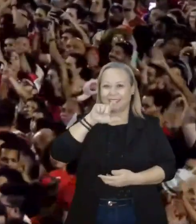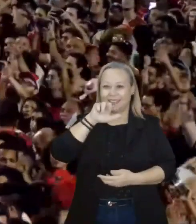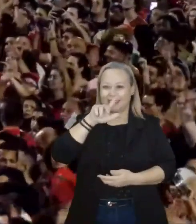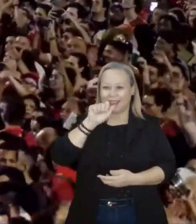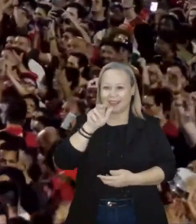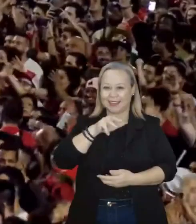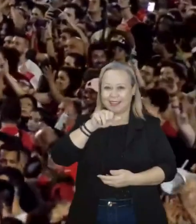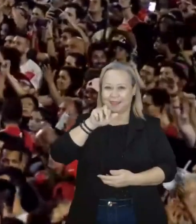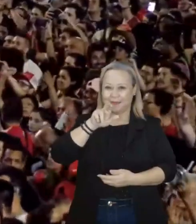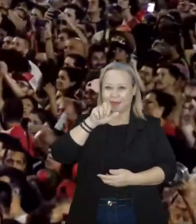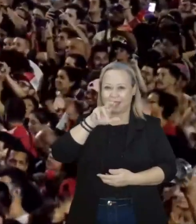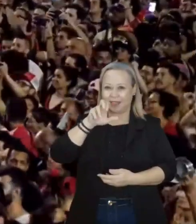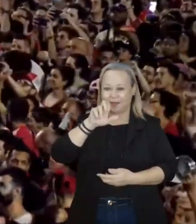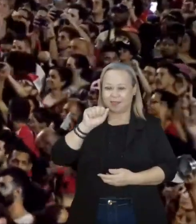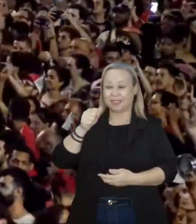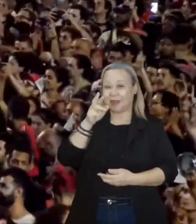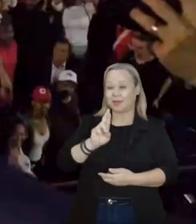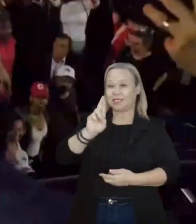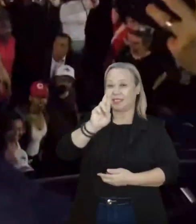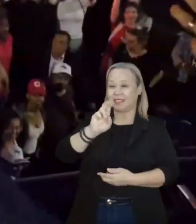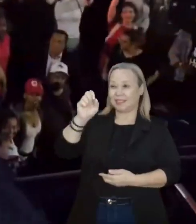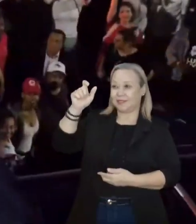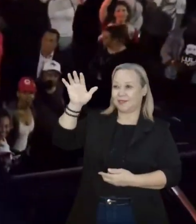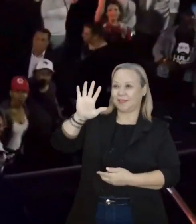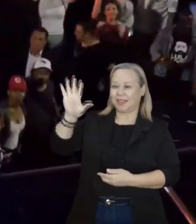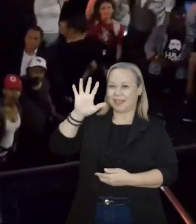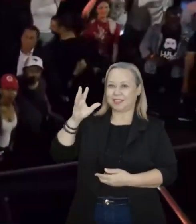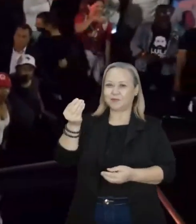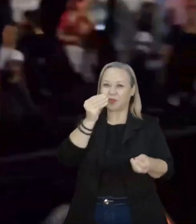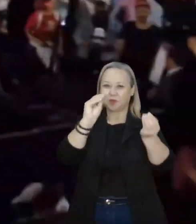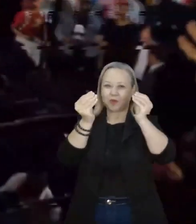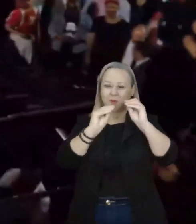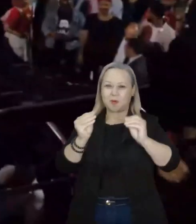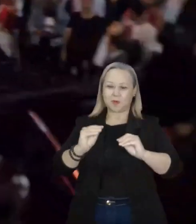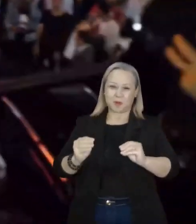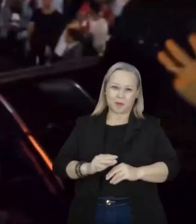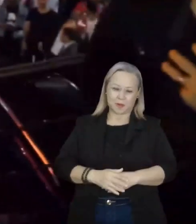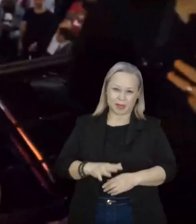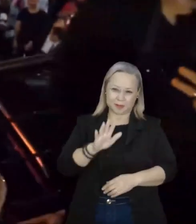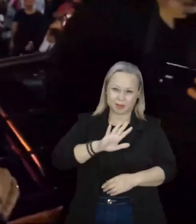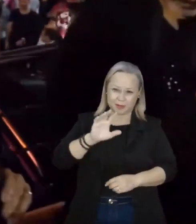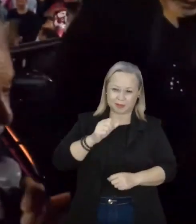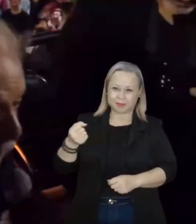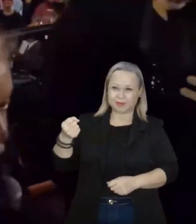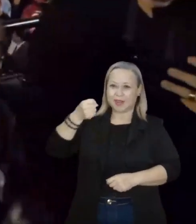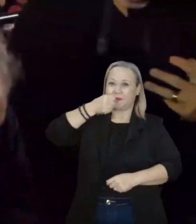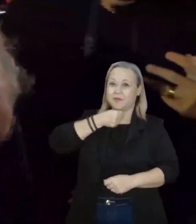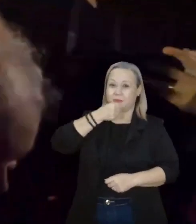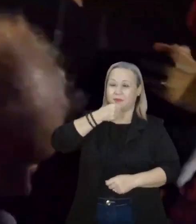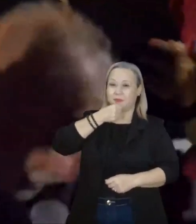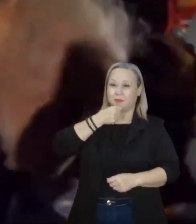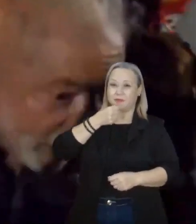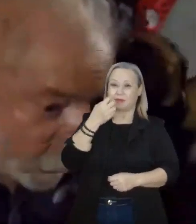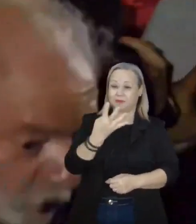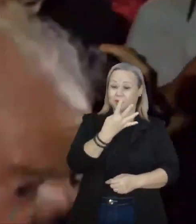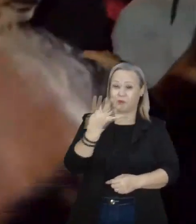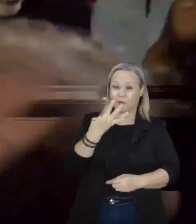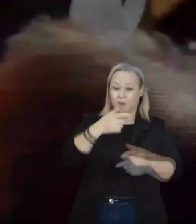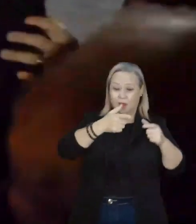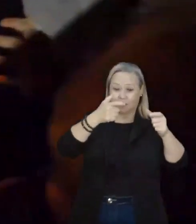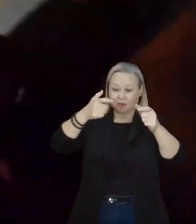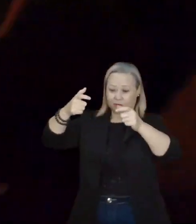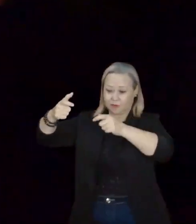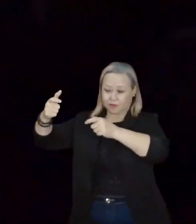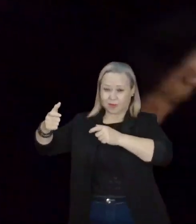Um beijo no coração. Eu agora vou falar ali outra vez. Me deram o microfone em 4 lugares para falar. Eu não